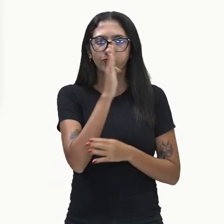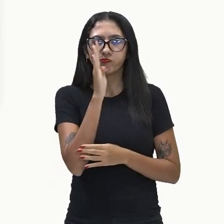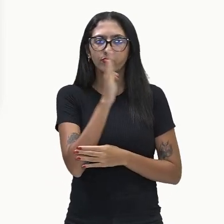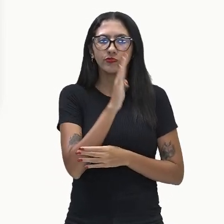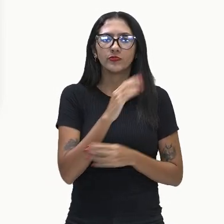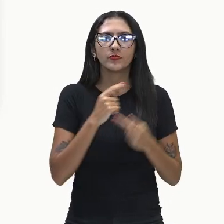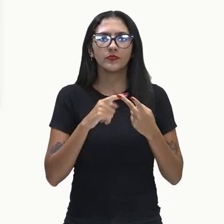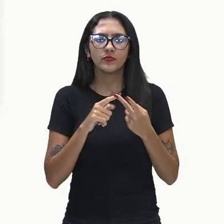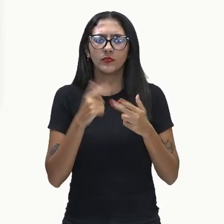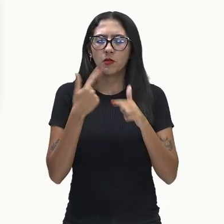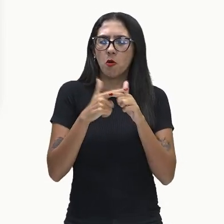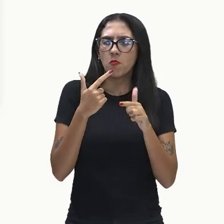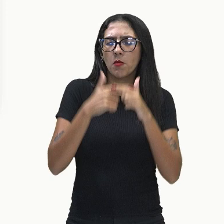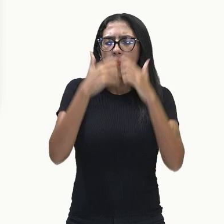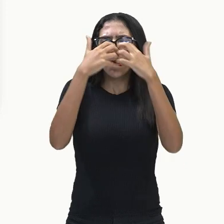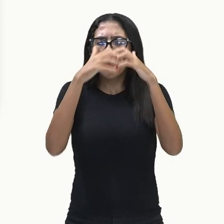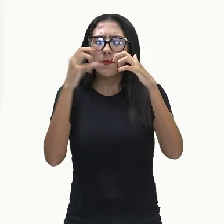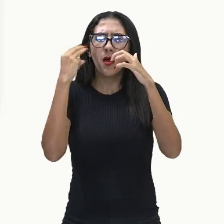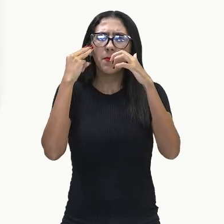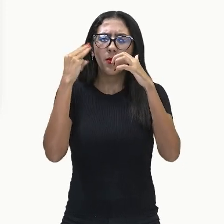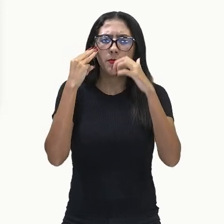problemas cognitivos,